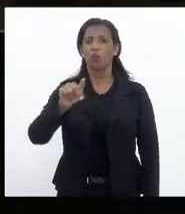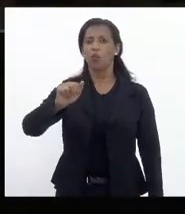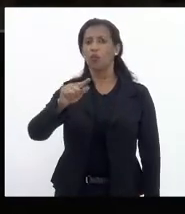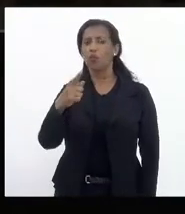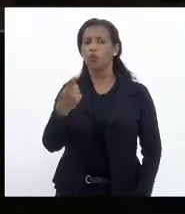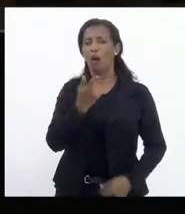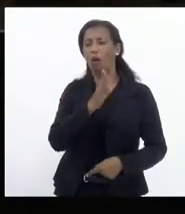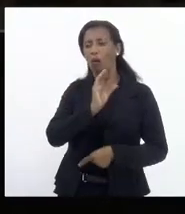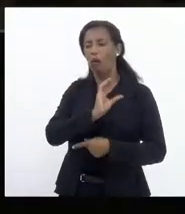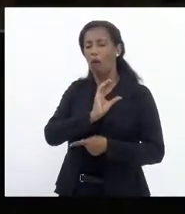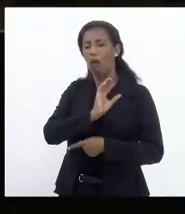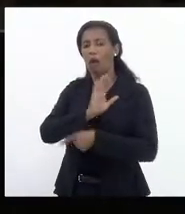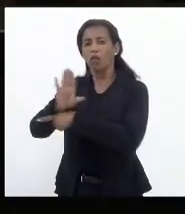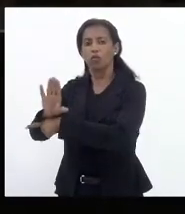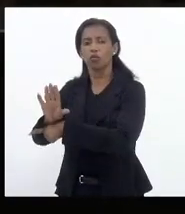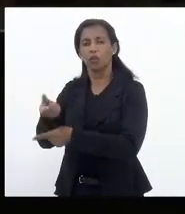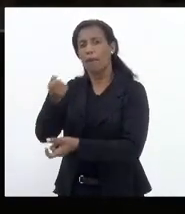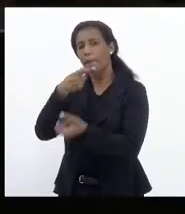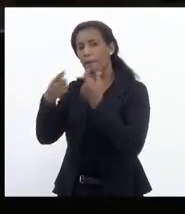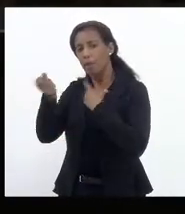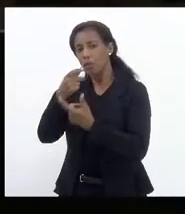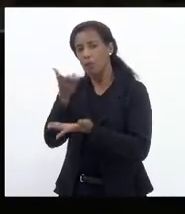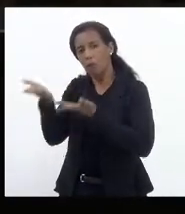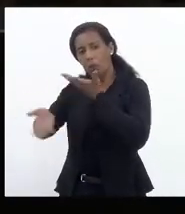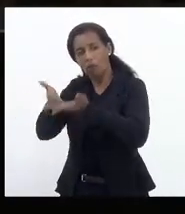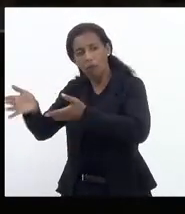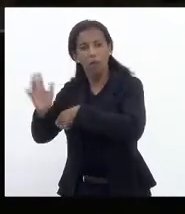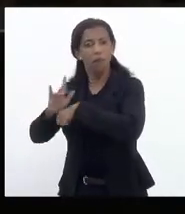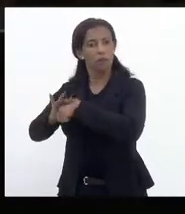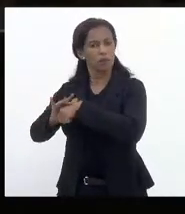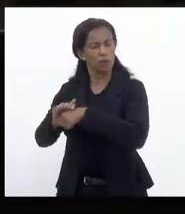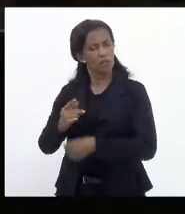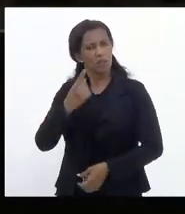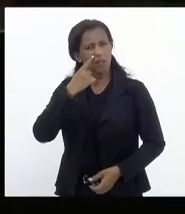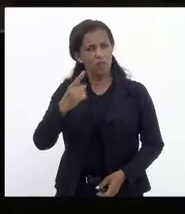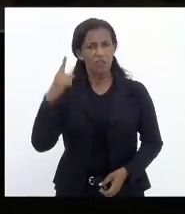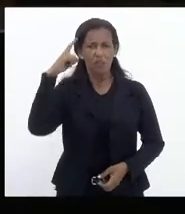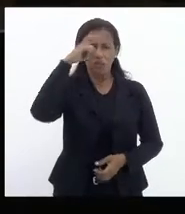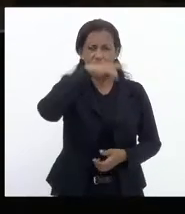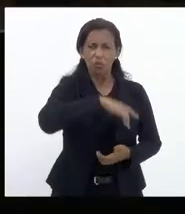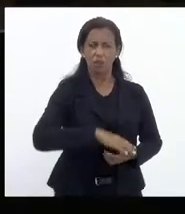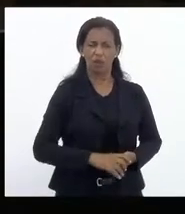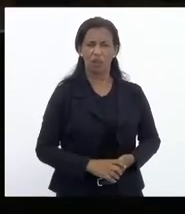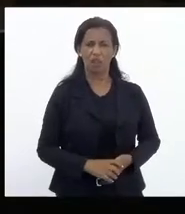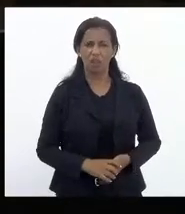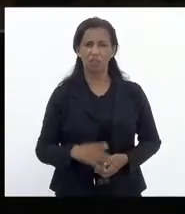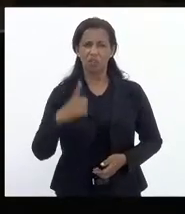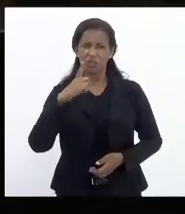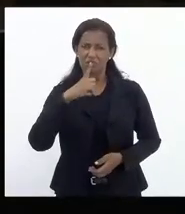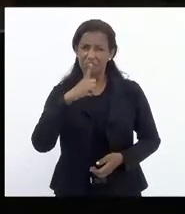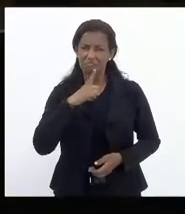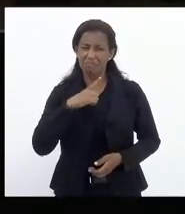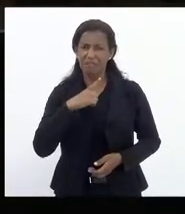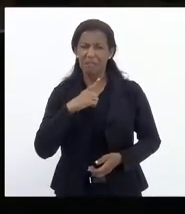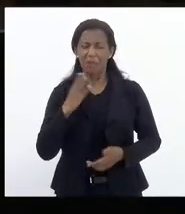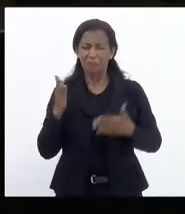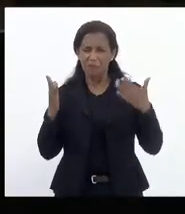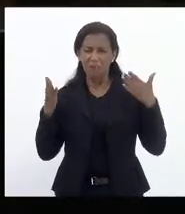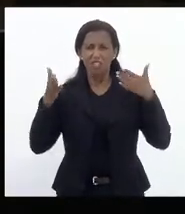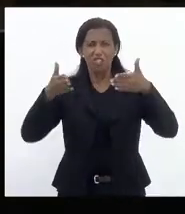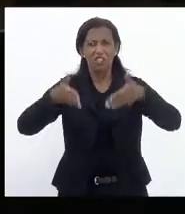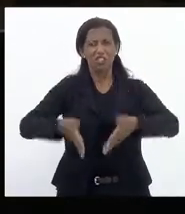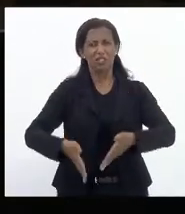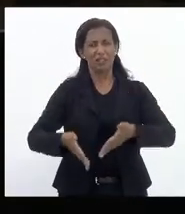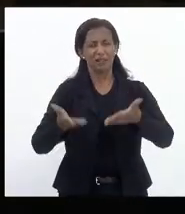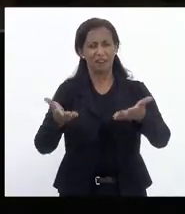com um medicamento que é o medicamento que trata dessa doença e v a dificuldade que fui que eu tive para conseguir ser atendida